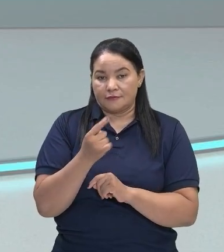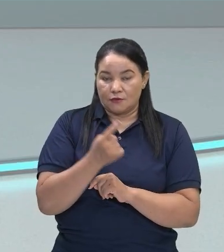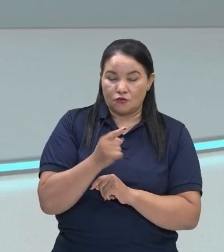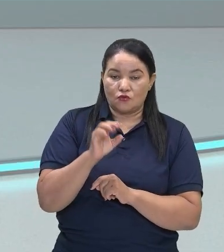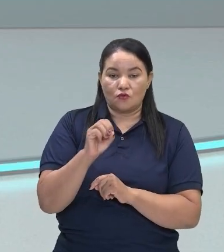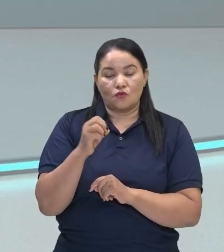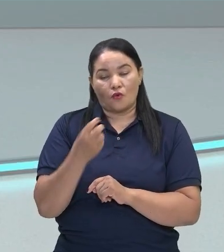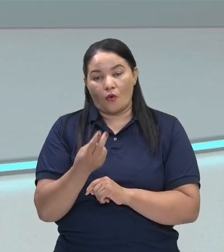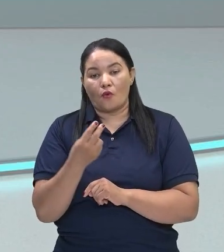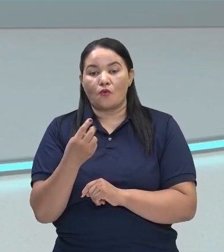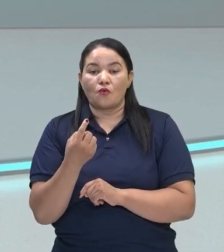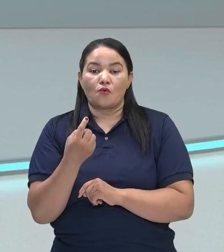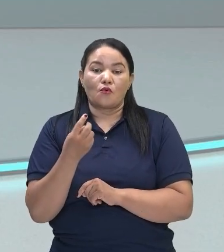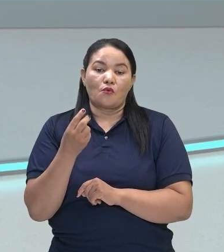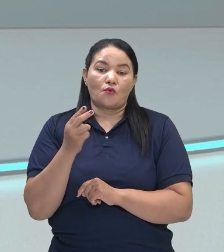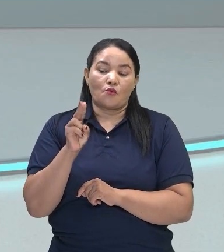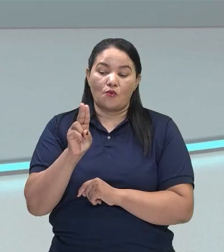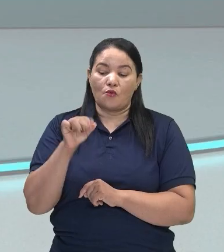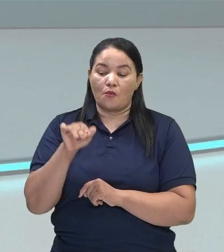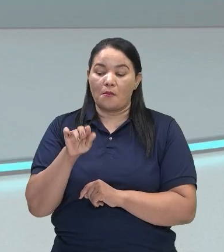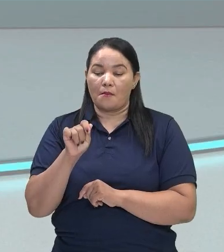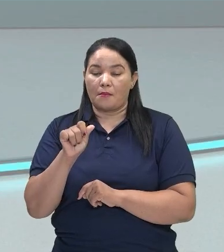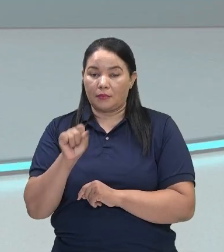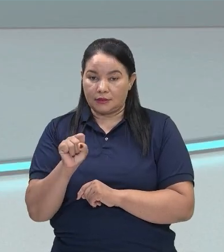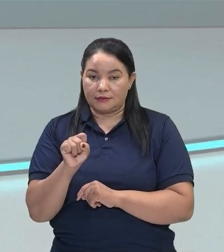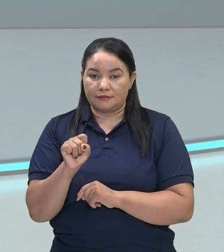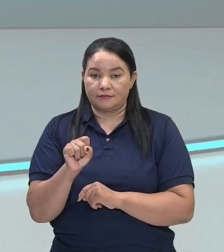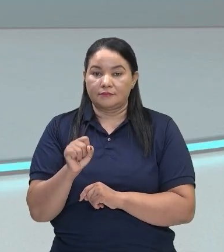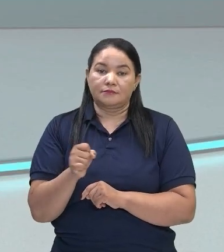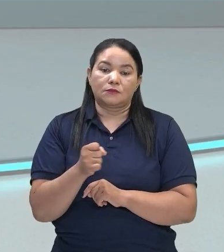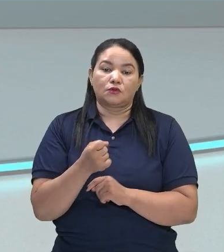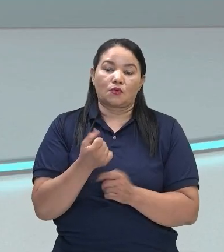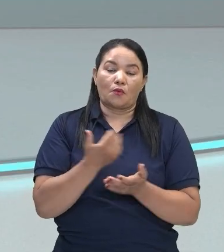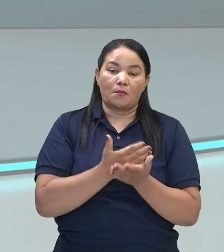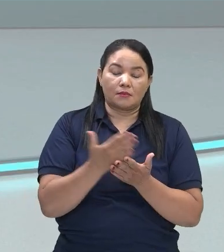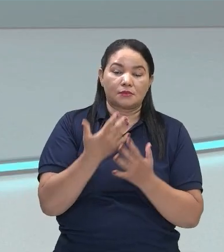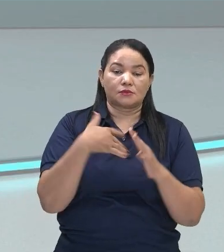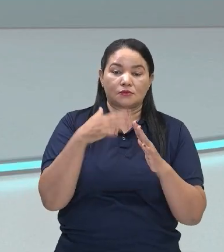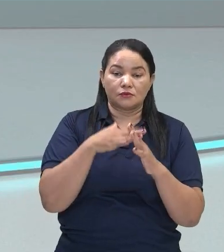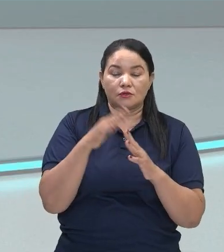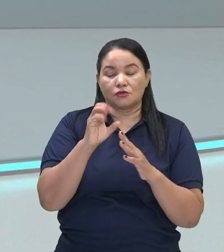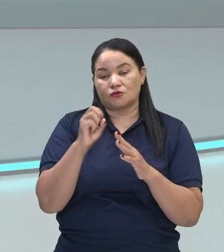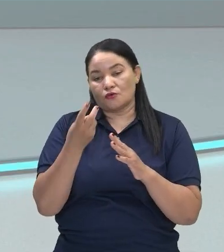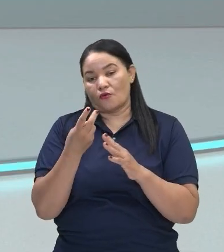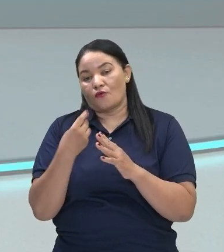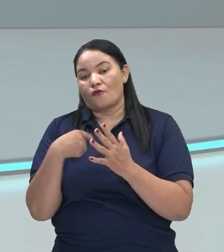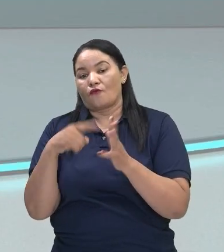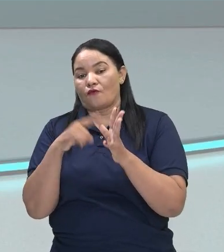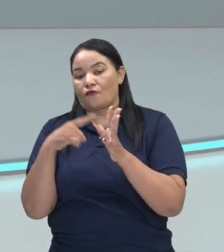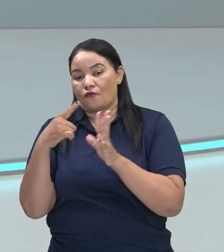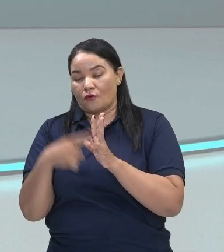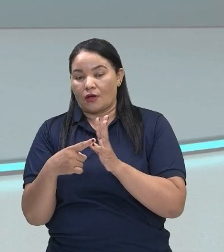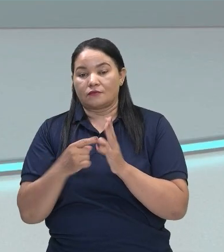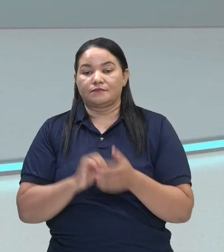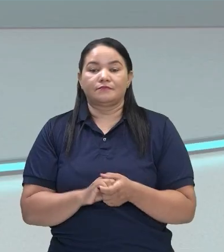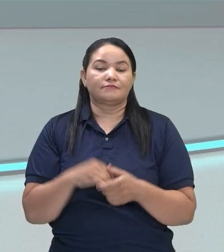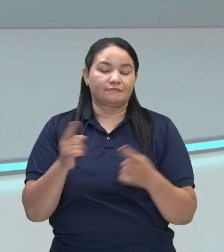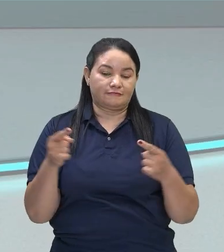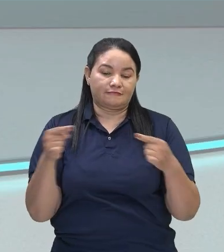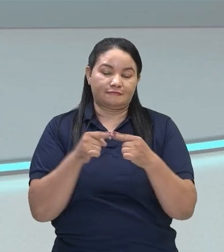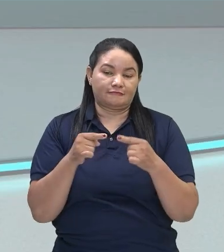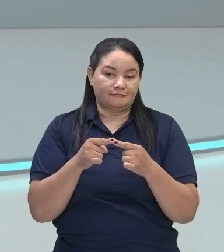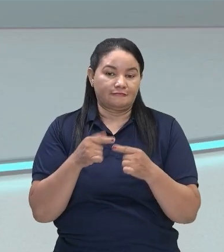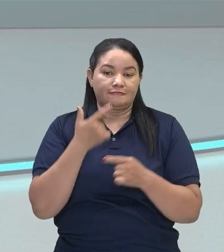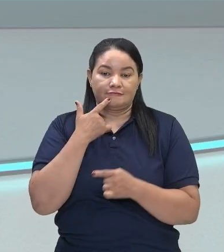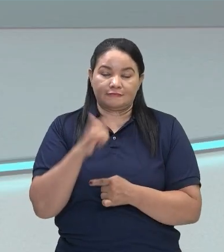se a palavra na sequência começa com consoante ou com vogal. Para que tem isso, teacher? Basicamente, né, a língua ela